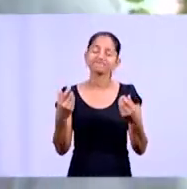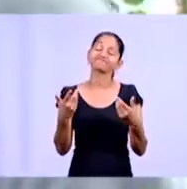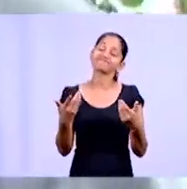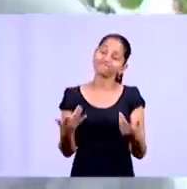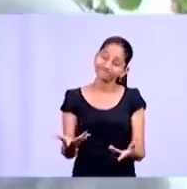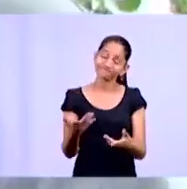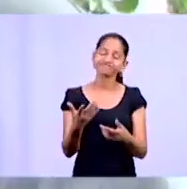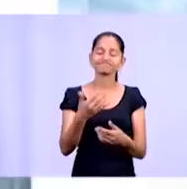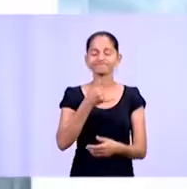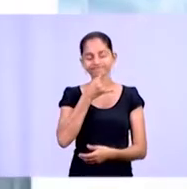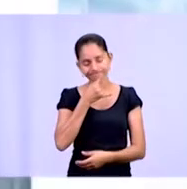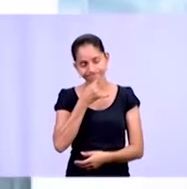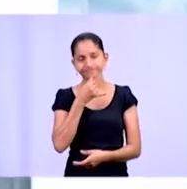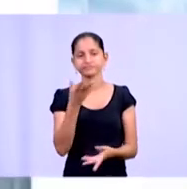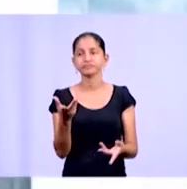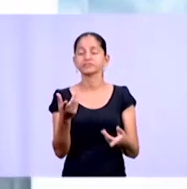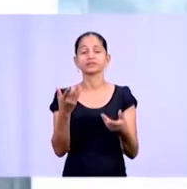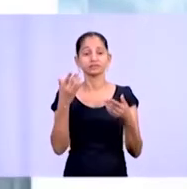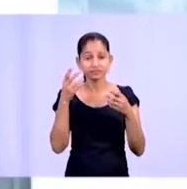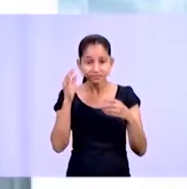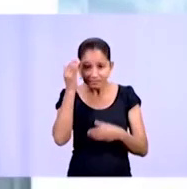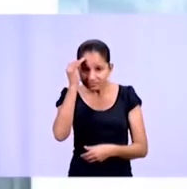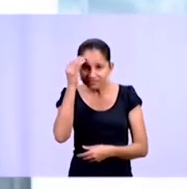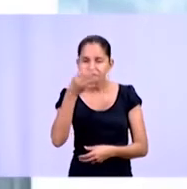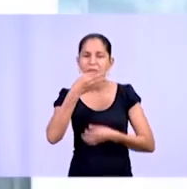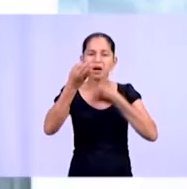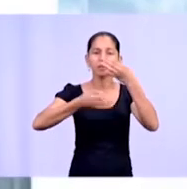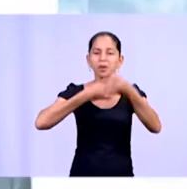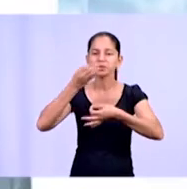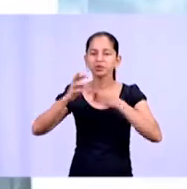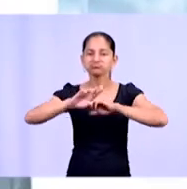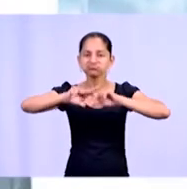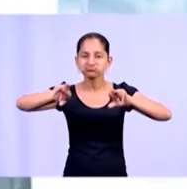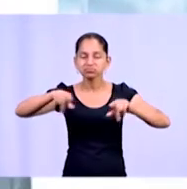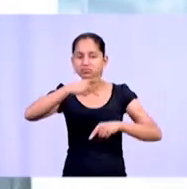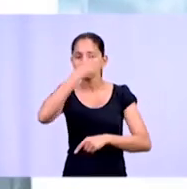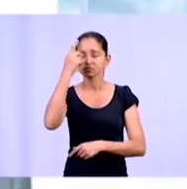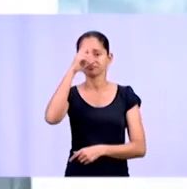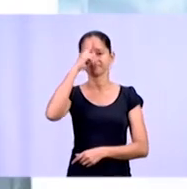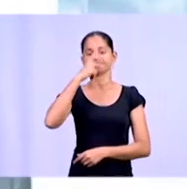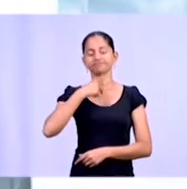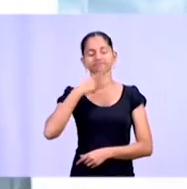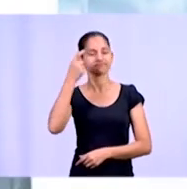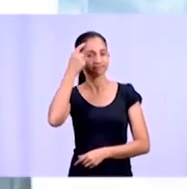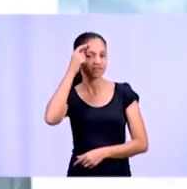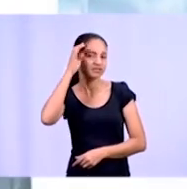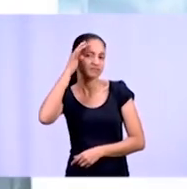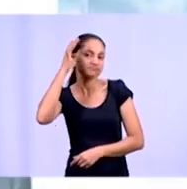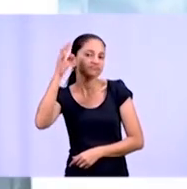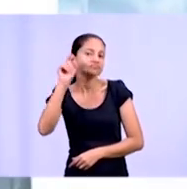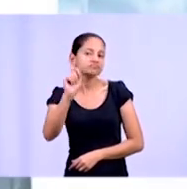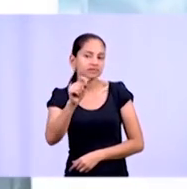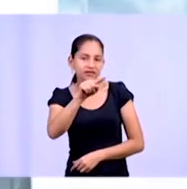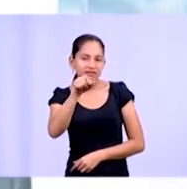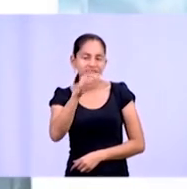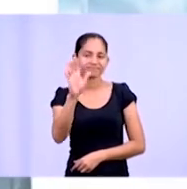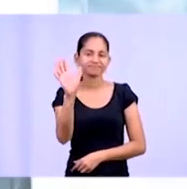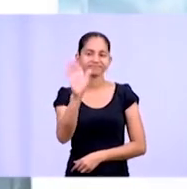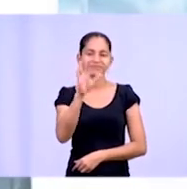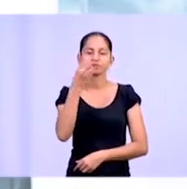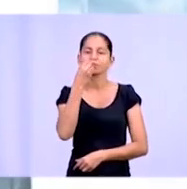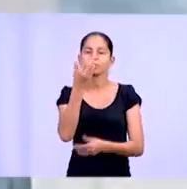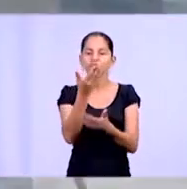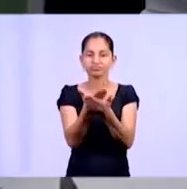certa, infelizmente, né? Você acompanhou a opinião de várias pessoas. E você? O que pensa sobre o assunto? Tchau e